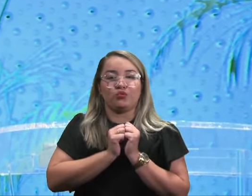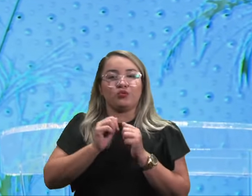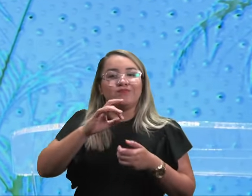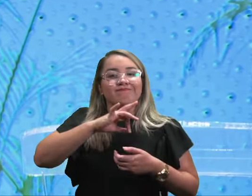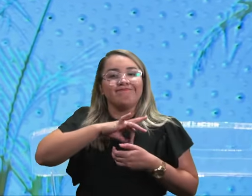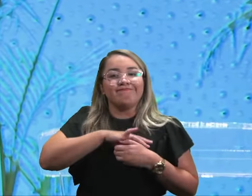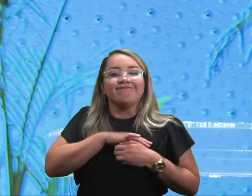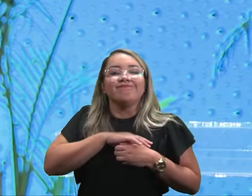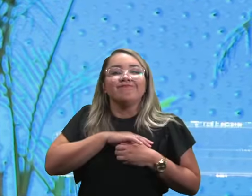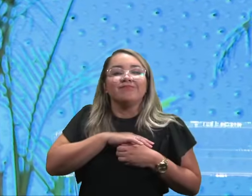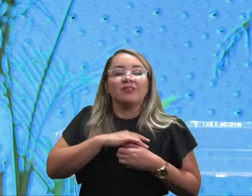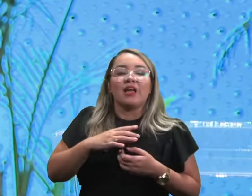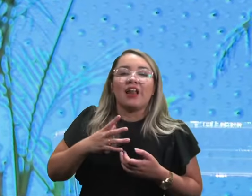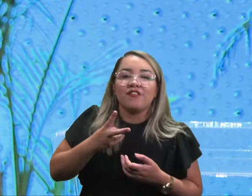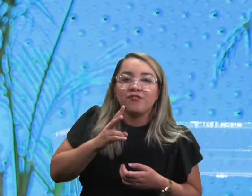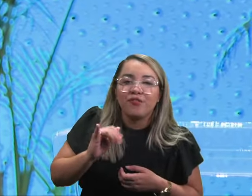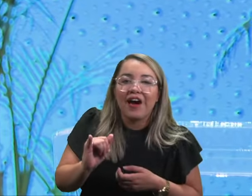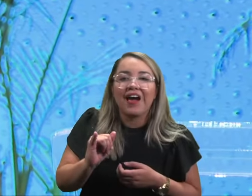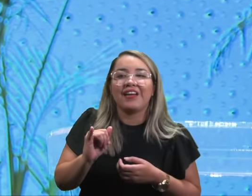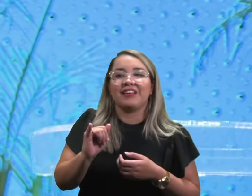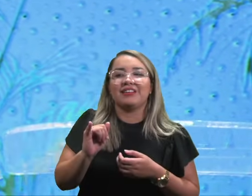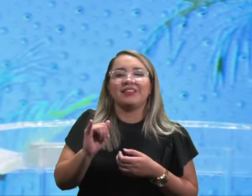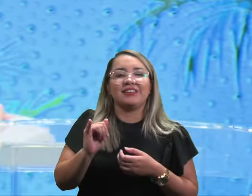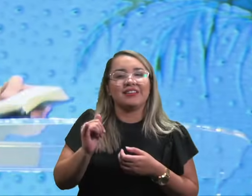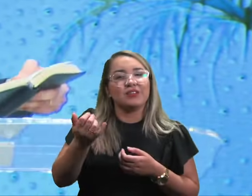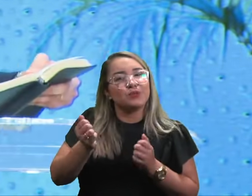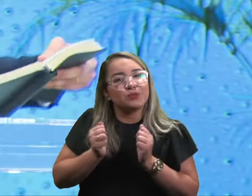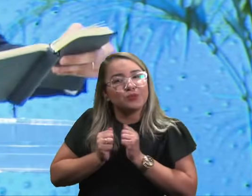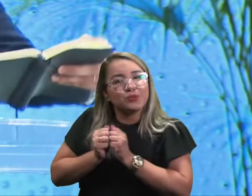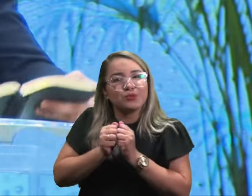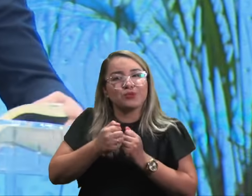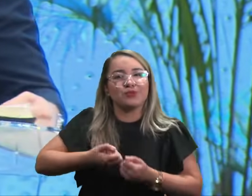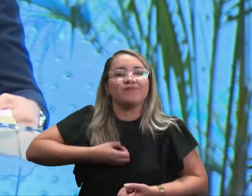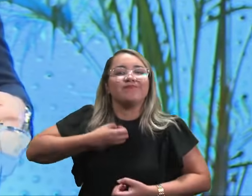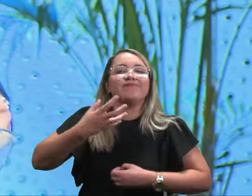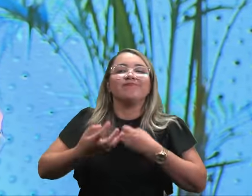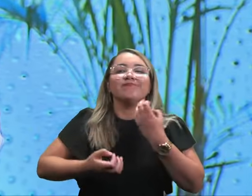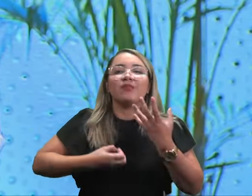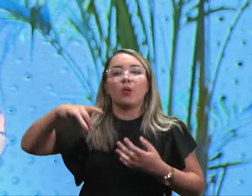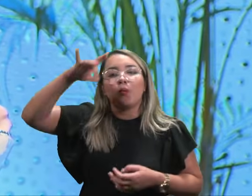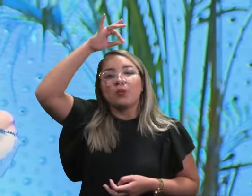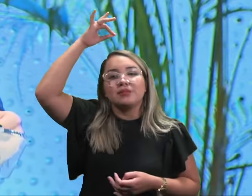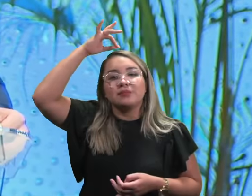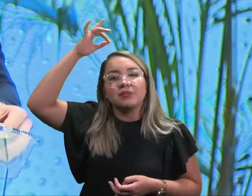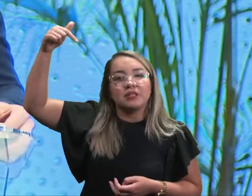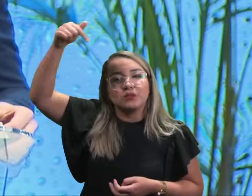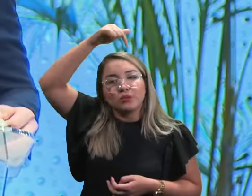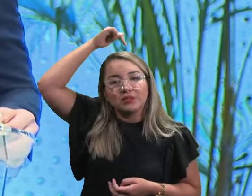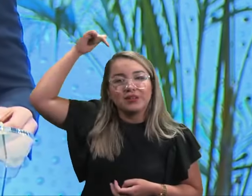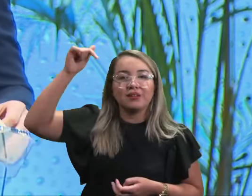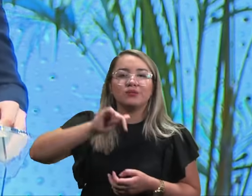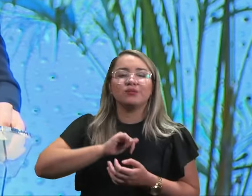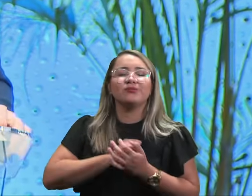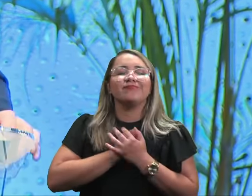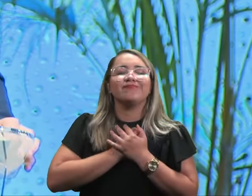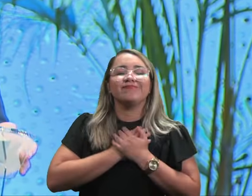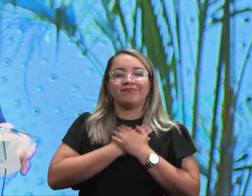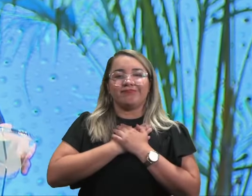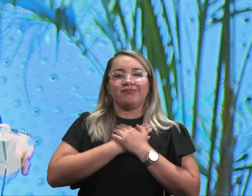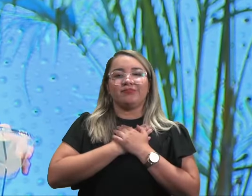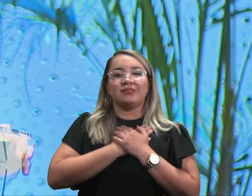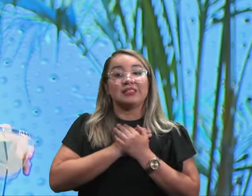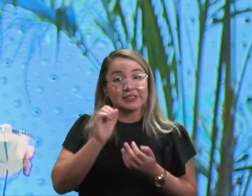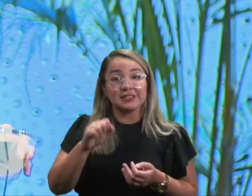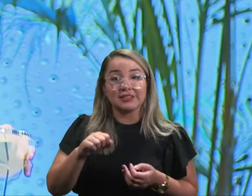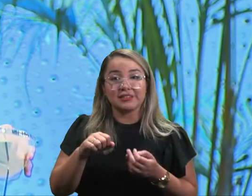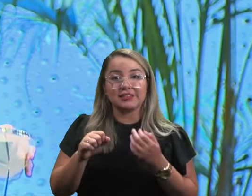com vocês, Ele vai habitar em vocês. O Espírito Santo, o Consolador. Sim.